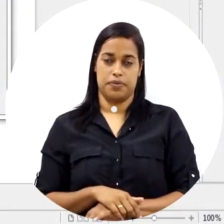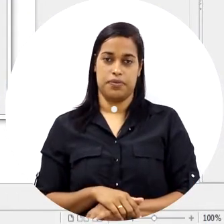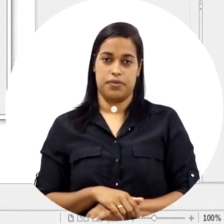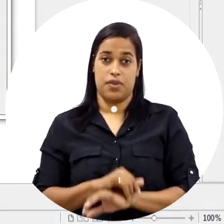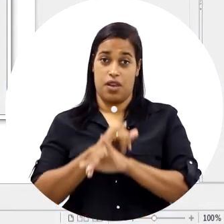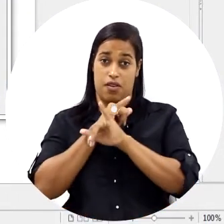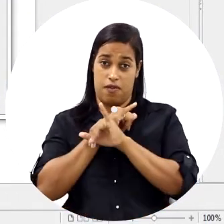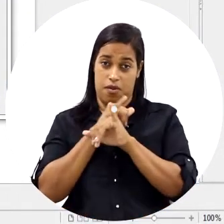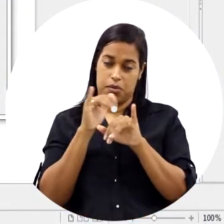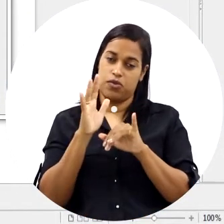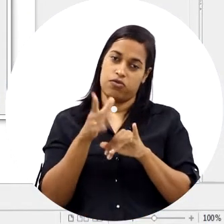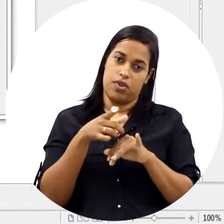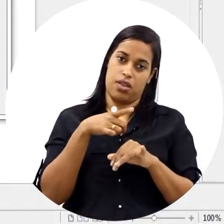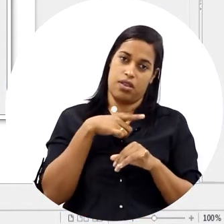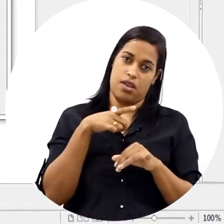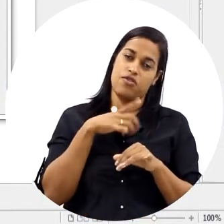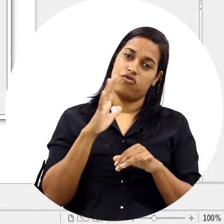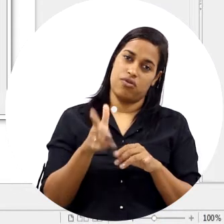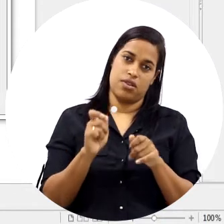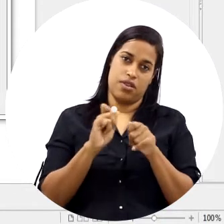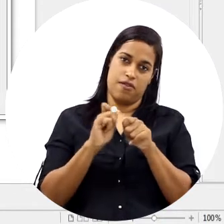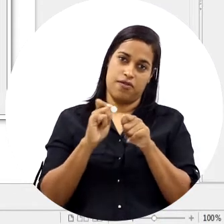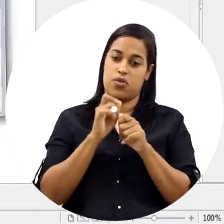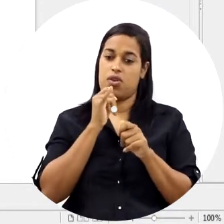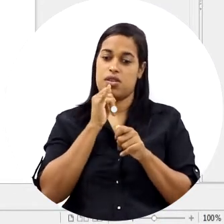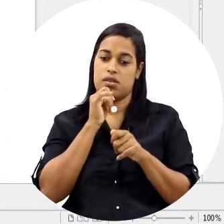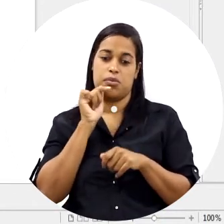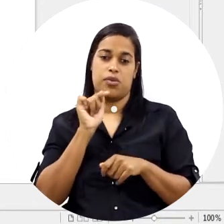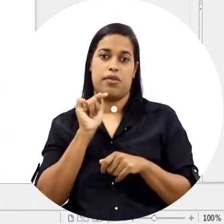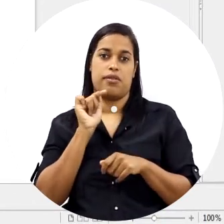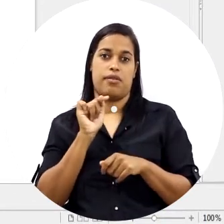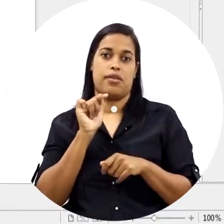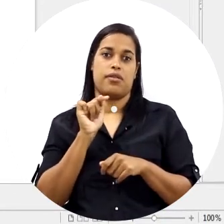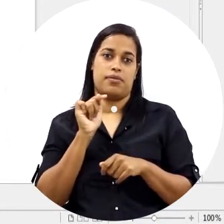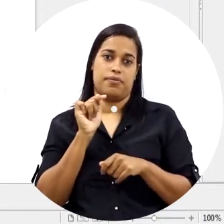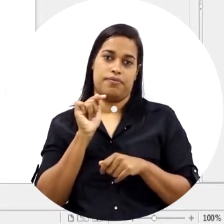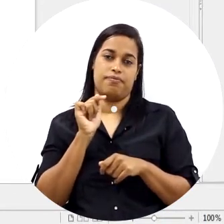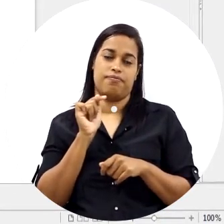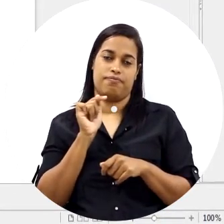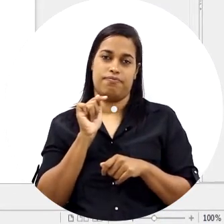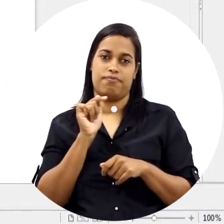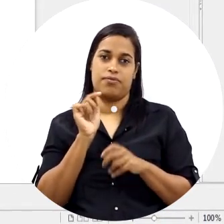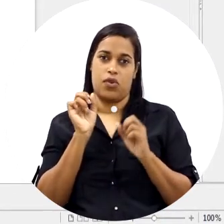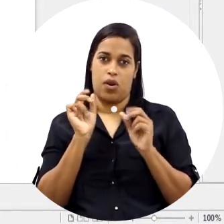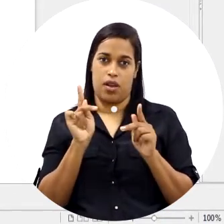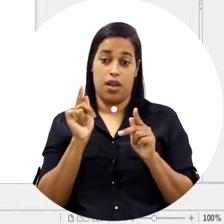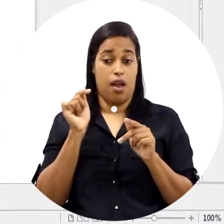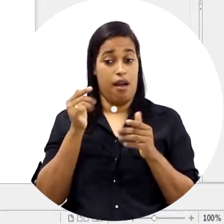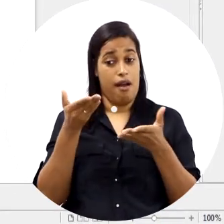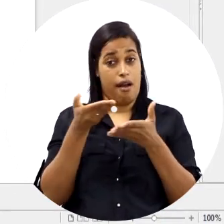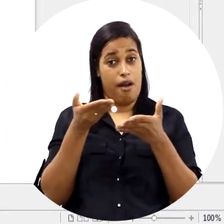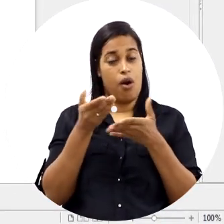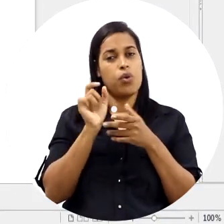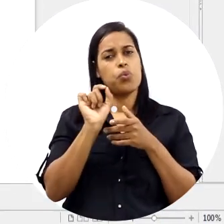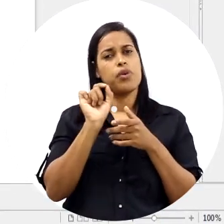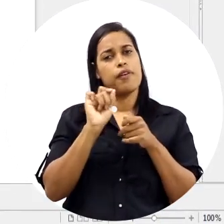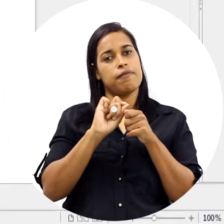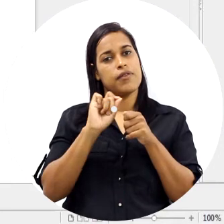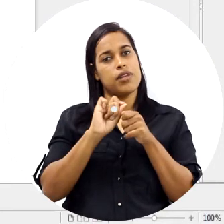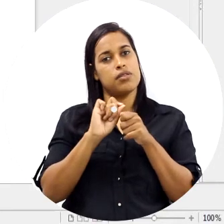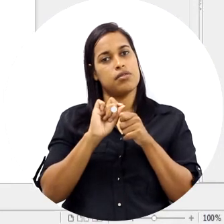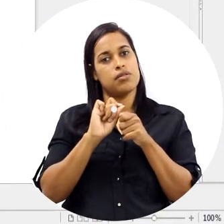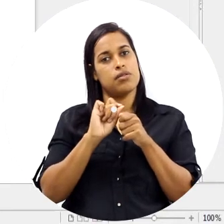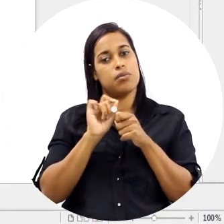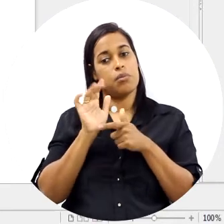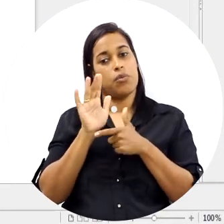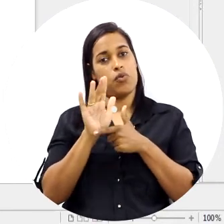Está informando que já existe, porque eu já tinha feito um exemplo aqui, então clicar em sim. Pronto. Nesse momento, o que a gente fez? Indicou